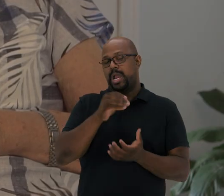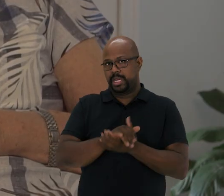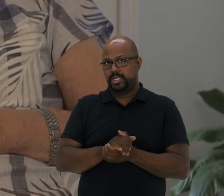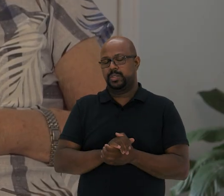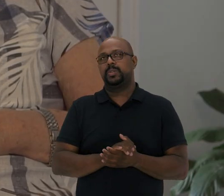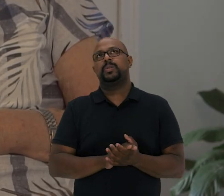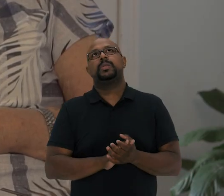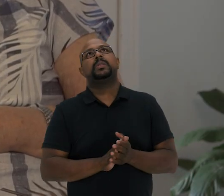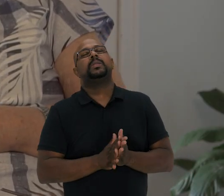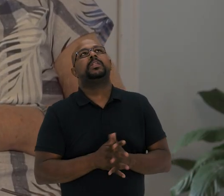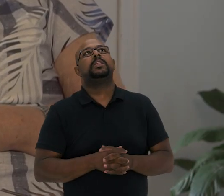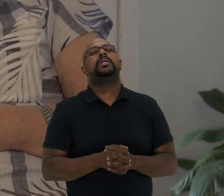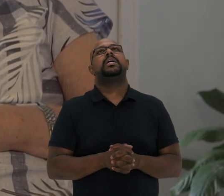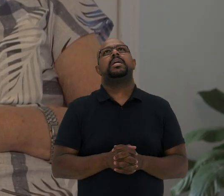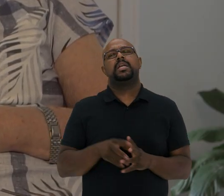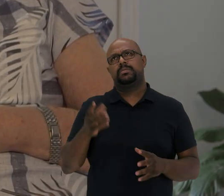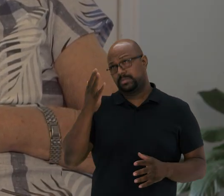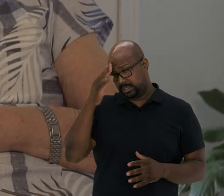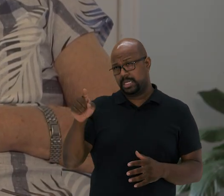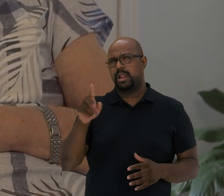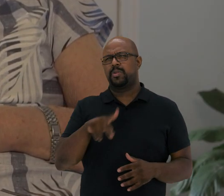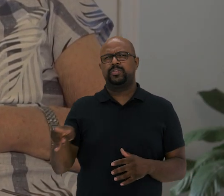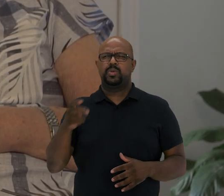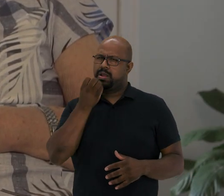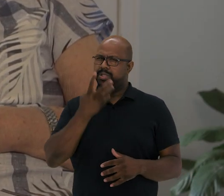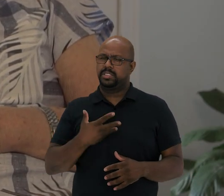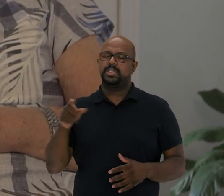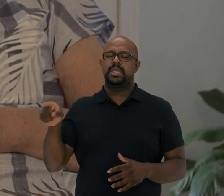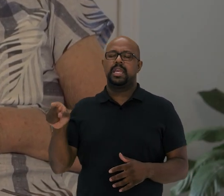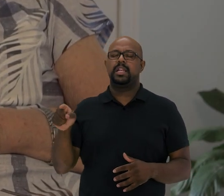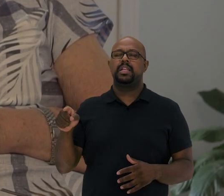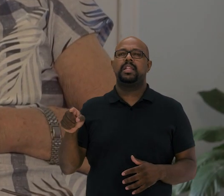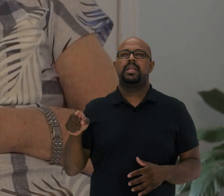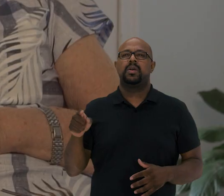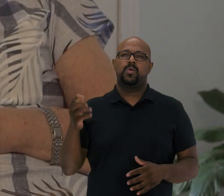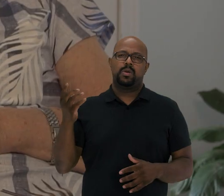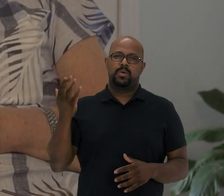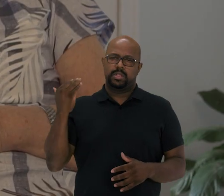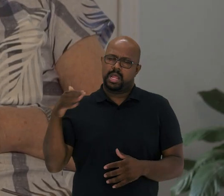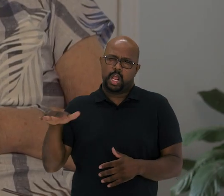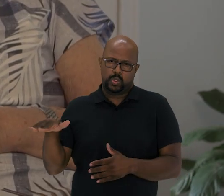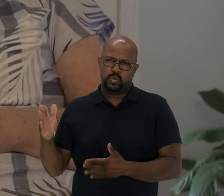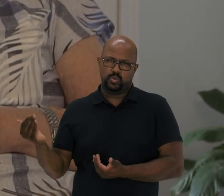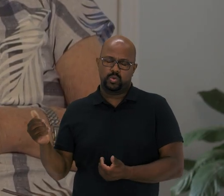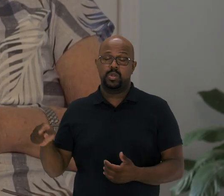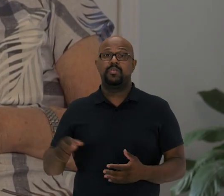marido, né? Eu sei que uma professora me disse que ele, quando era